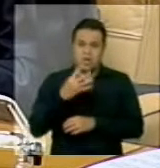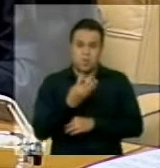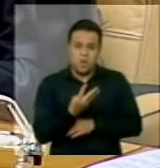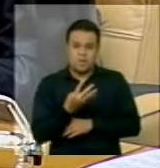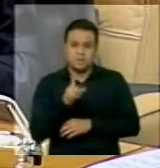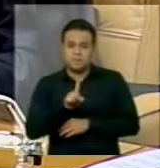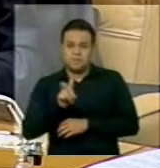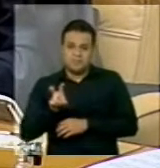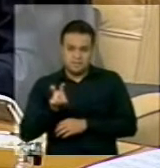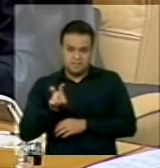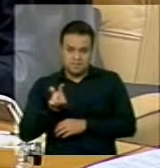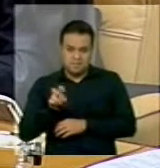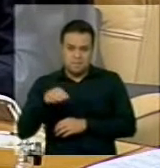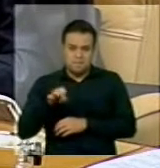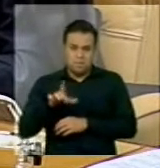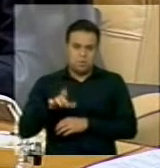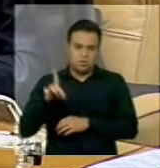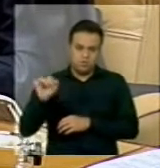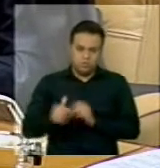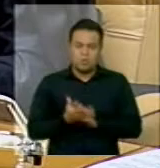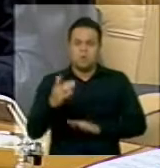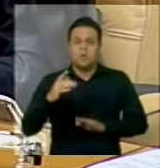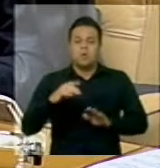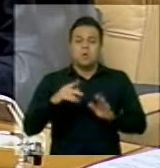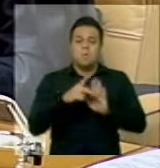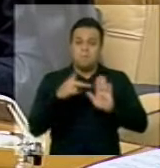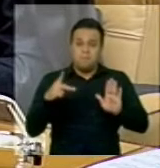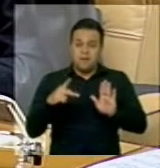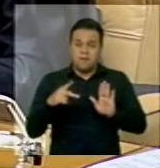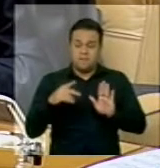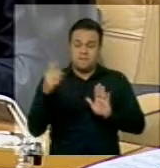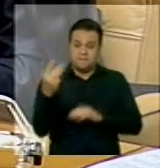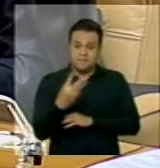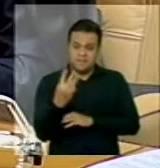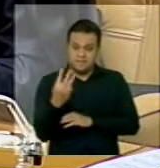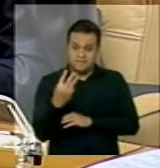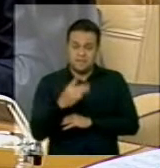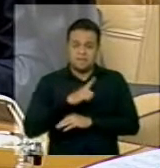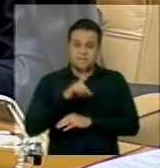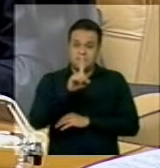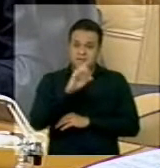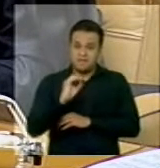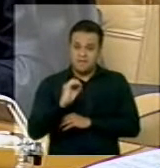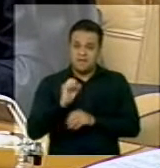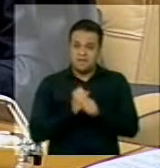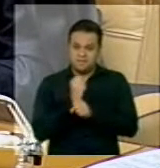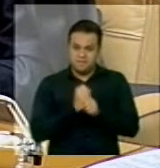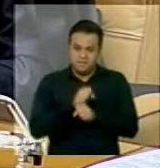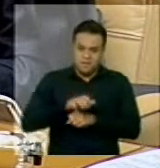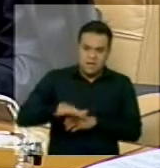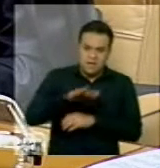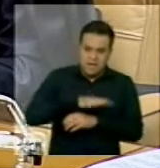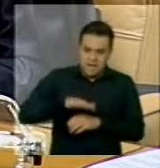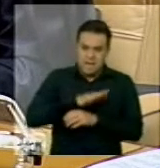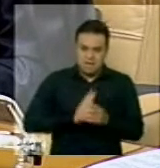módulos fiscais, enquanto o parágrafo 3º do mesmo artigo 15 estabelece o prazo de 10 anos para áreas regularizadas